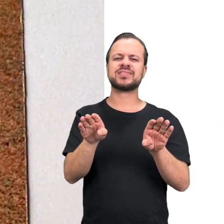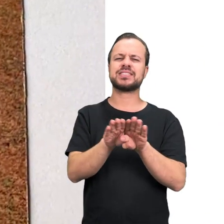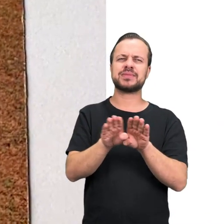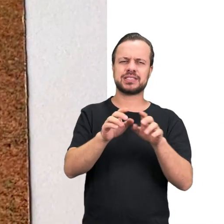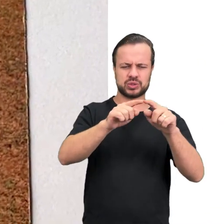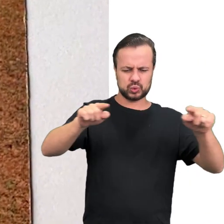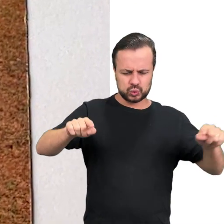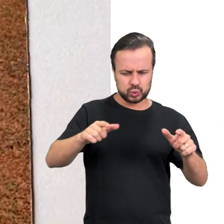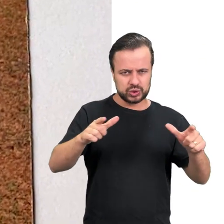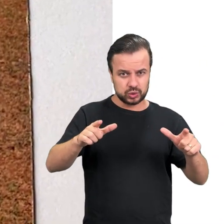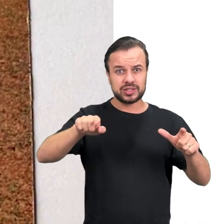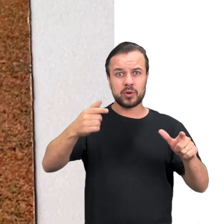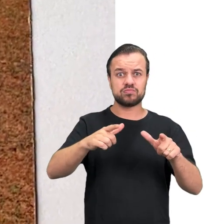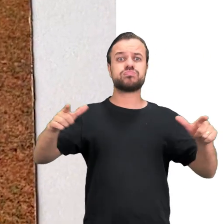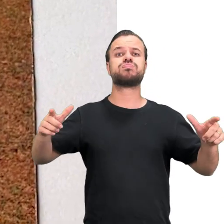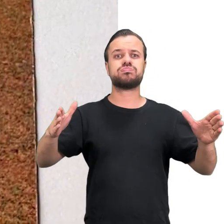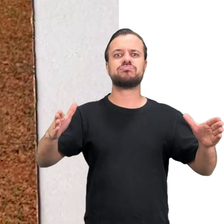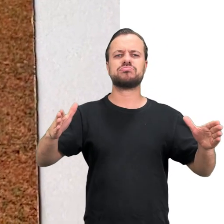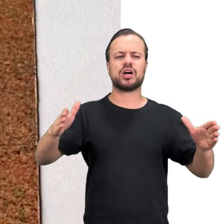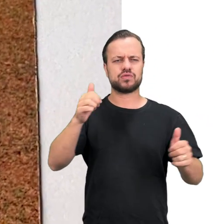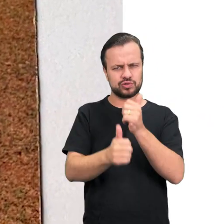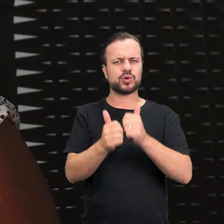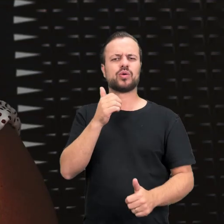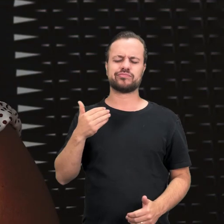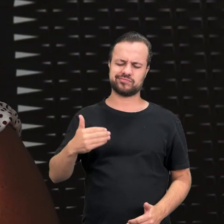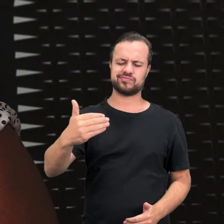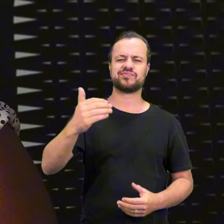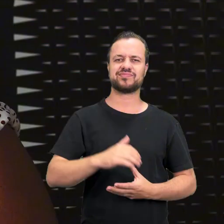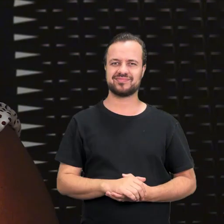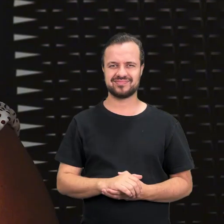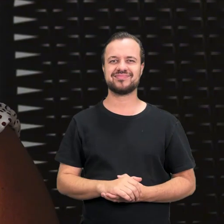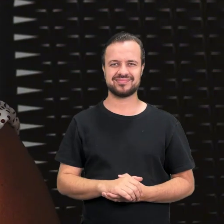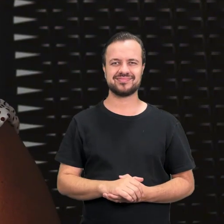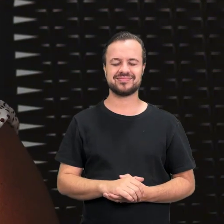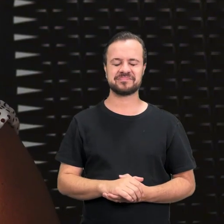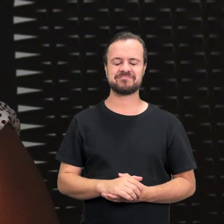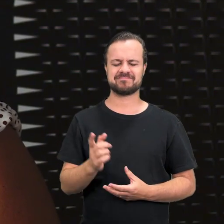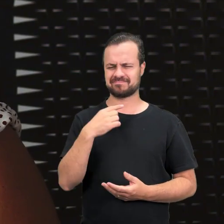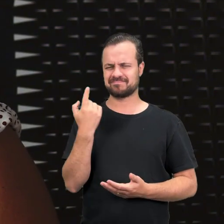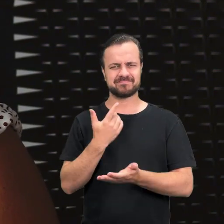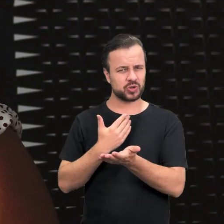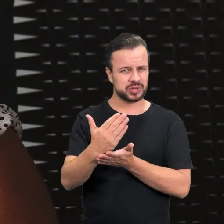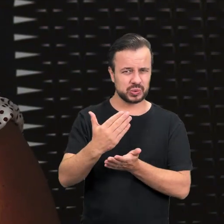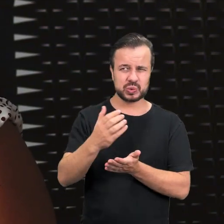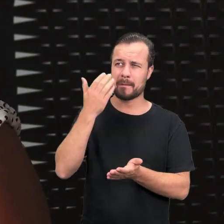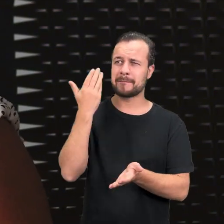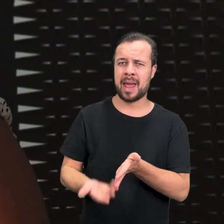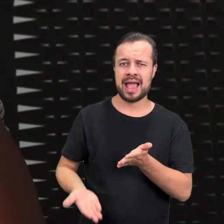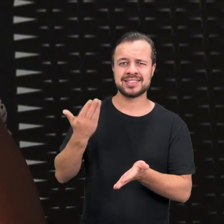suíço, e depois campão, e assim foi. No primeira vez que a gente começou a jogar, a gente mais perdia do que